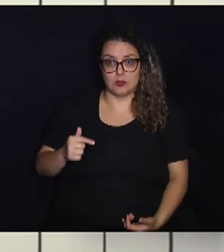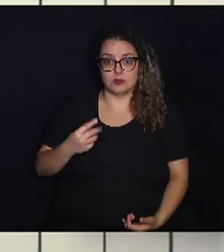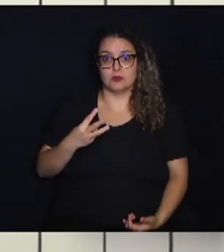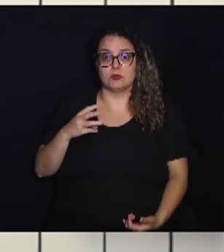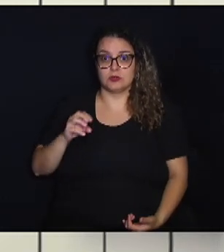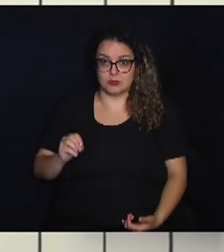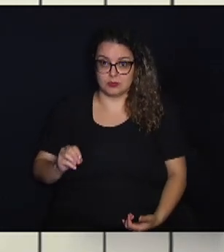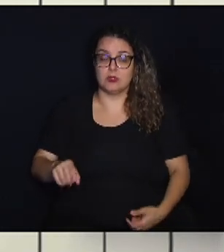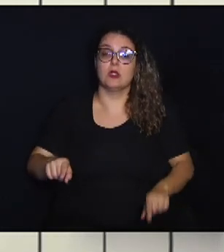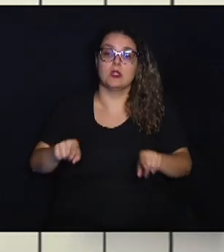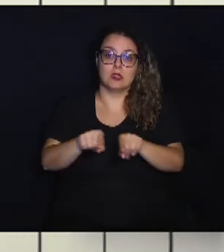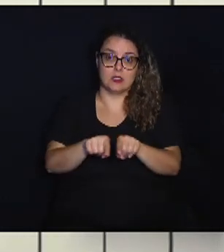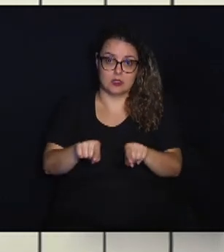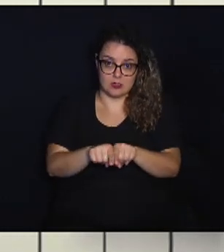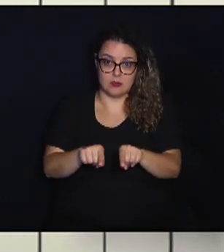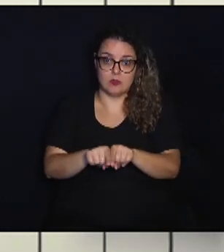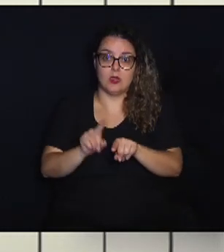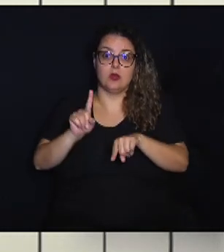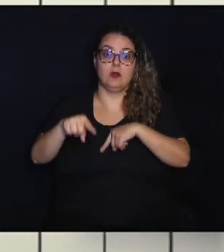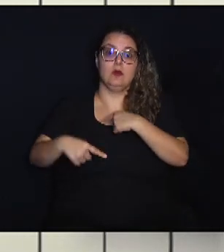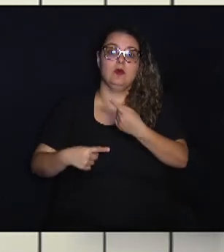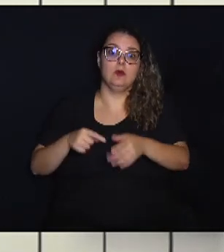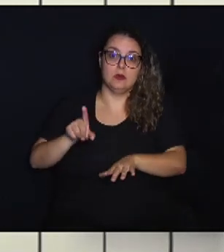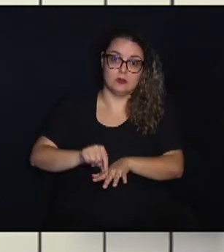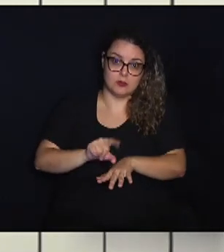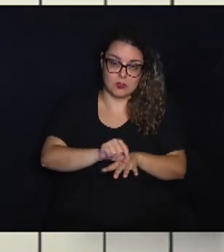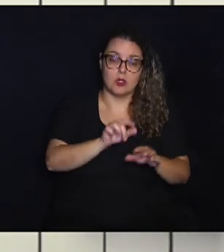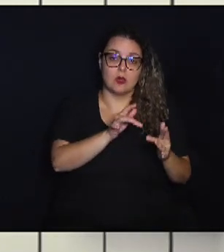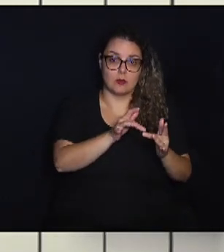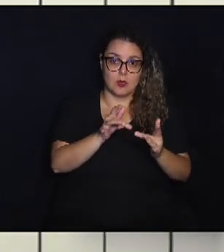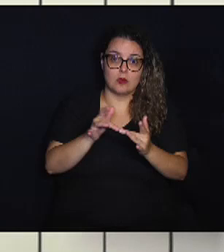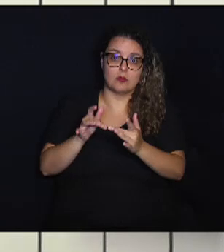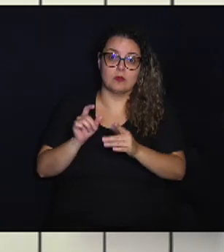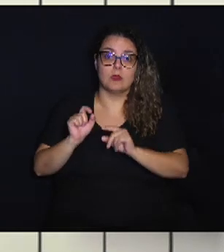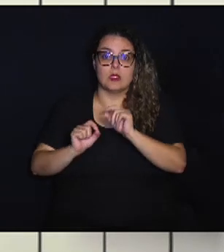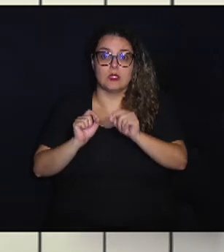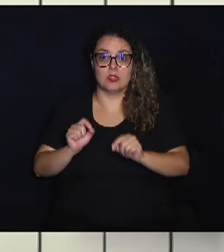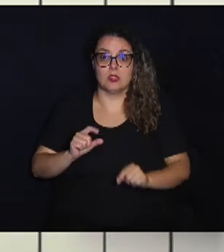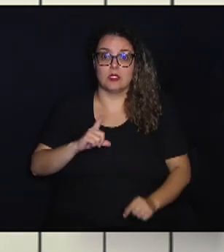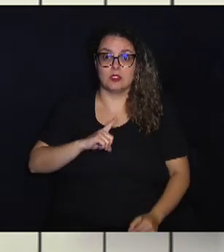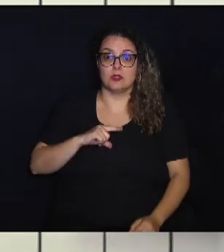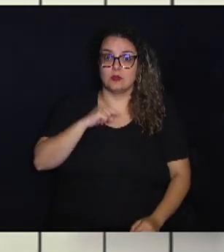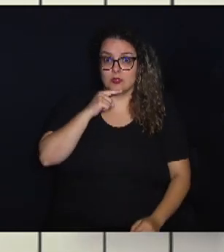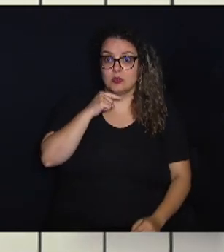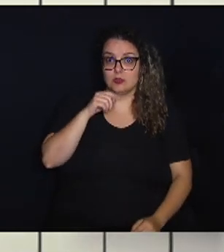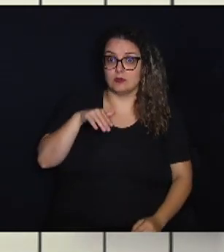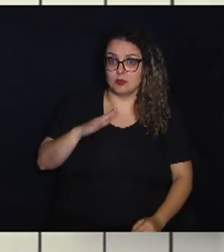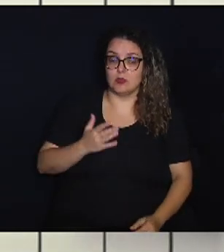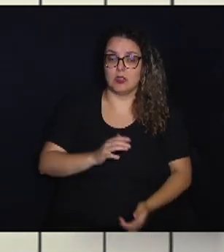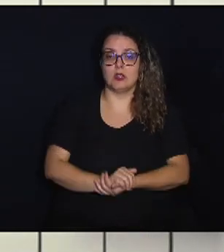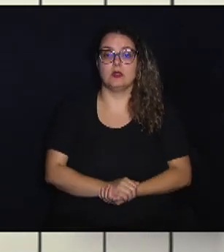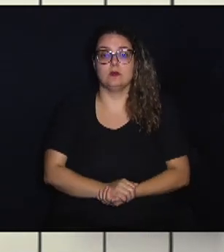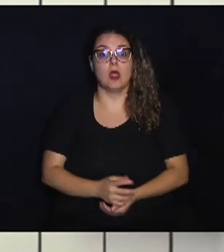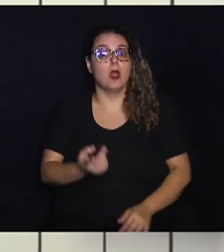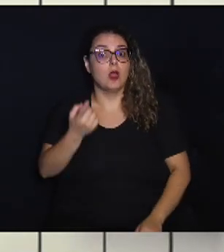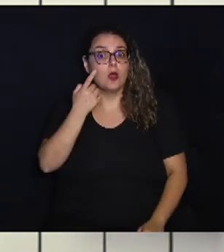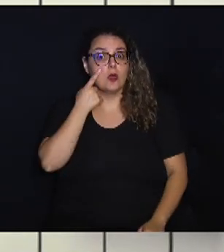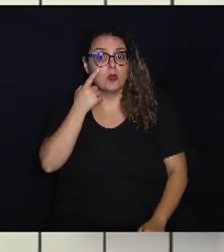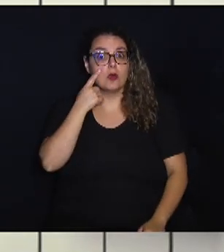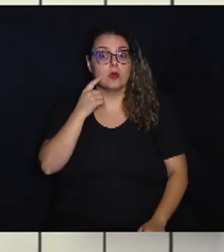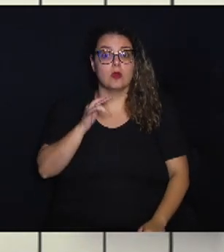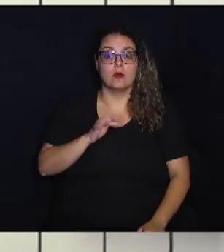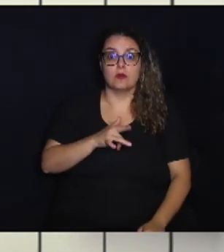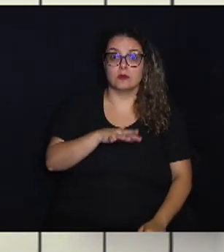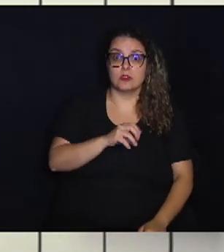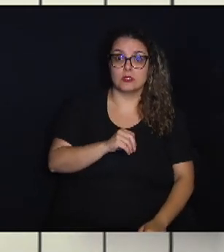994414730 também são outras opções de contato para quem tiver mais dúvidas. Bom, e olha só, a Fundação